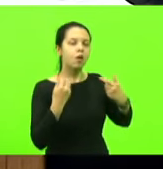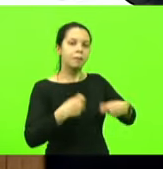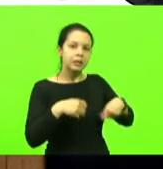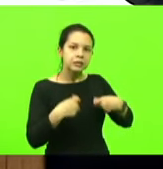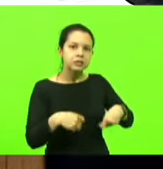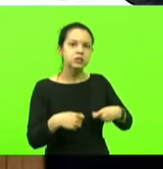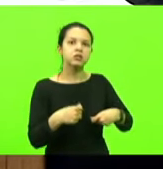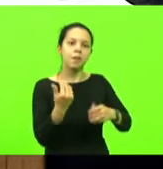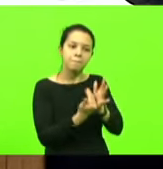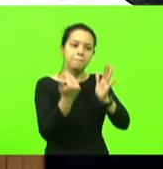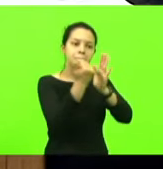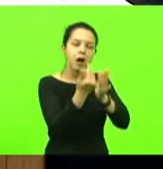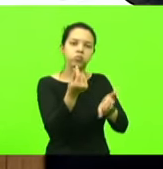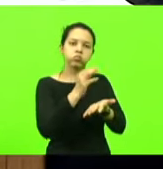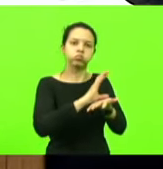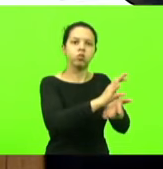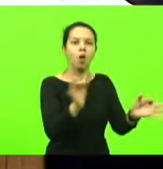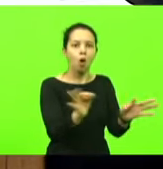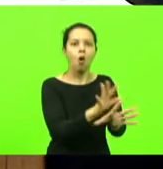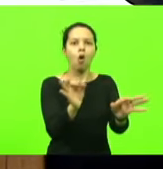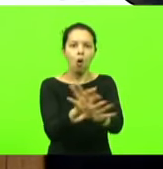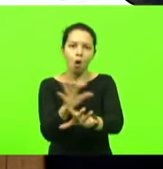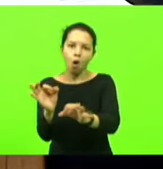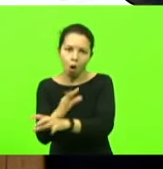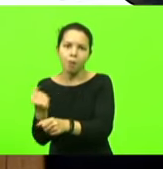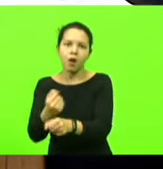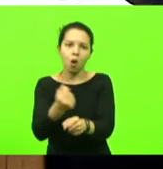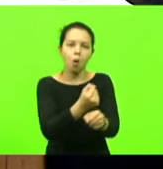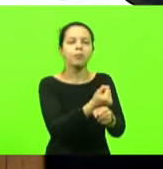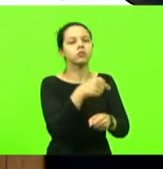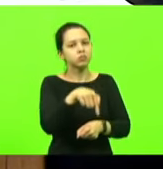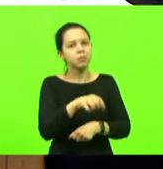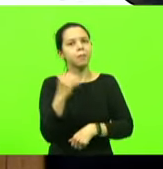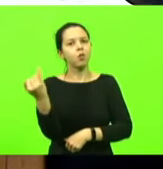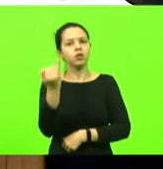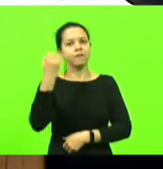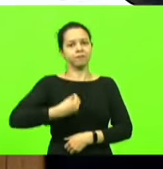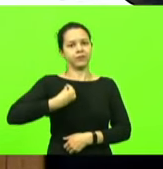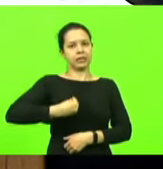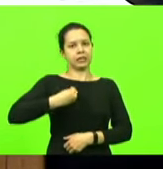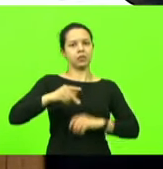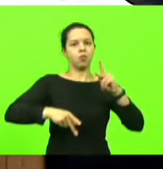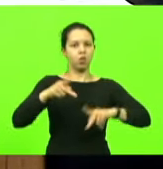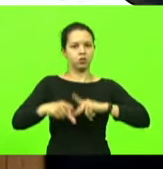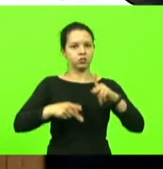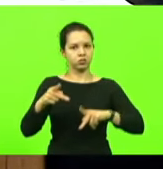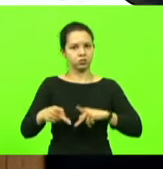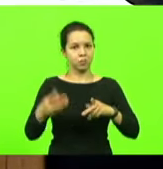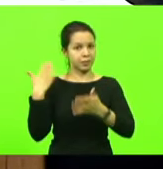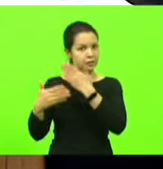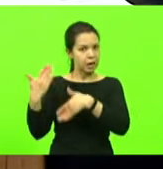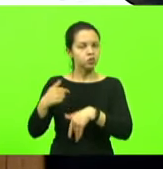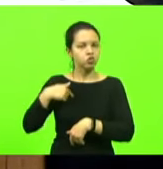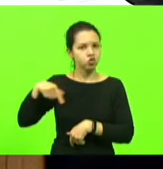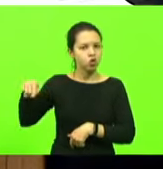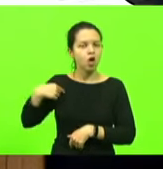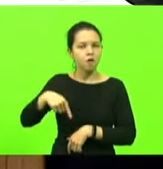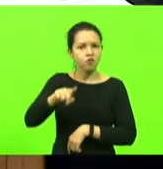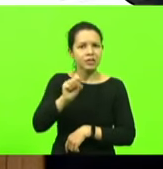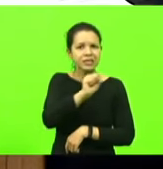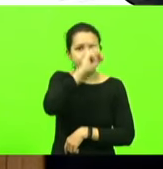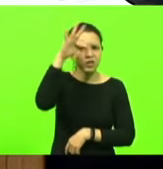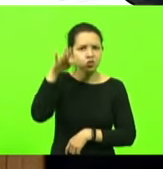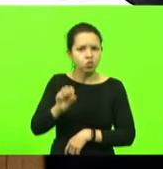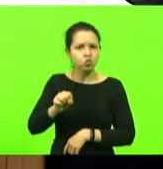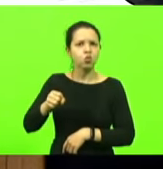mais recursos para que a gente possa finalizar essas obras tão importantes aqui para a vida das pessoas. Esses dias saí de São Francisco do Sul, levei 4 horas